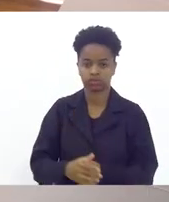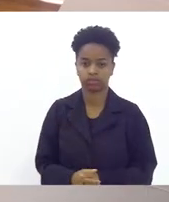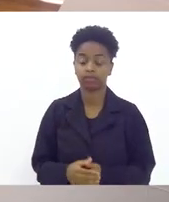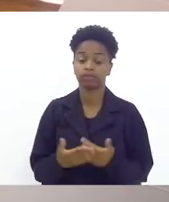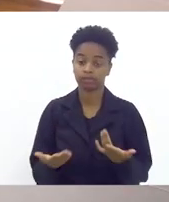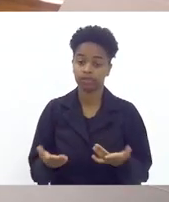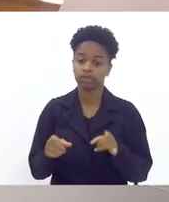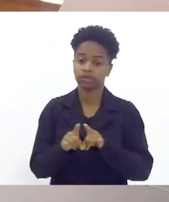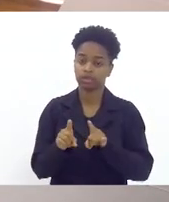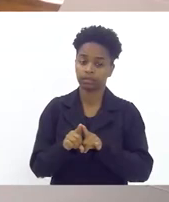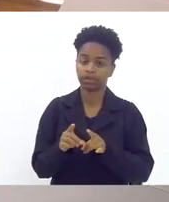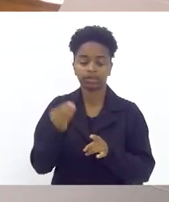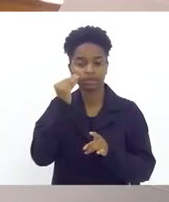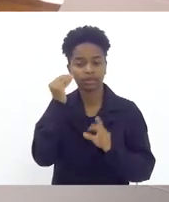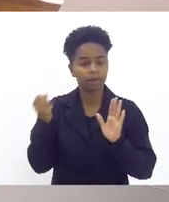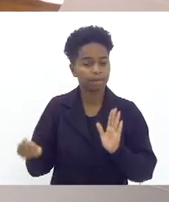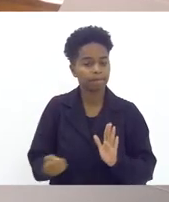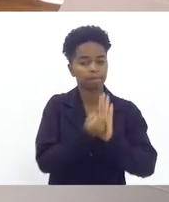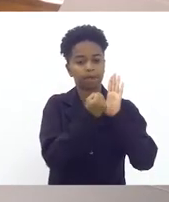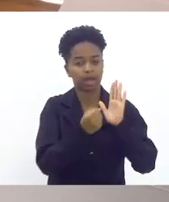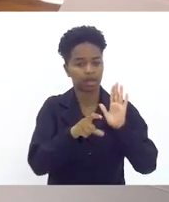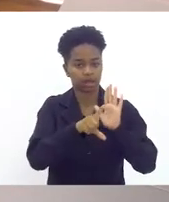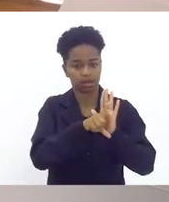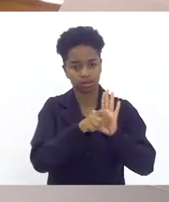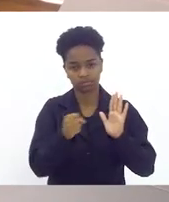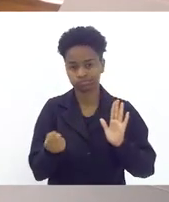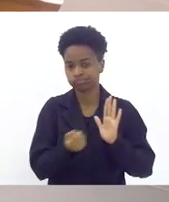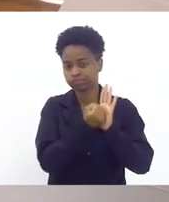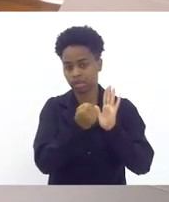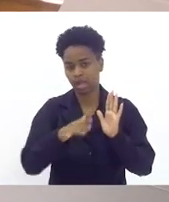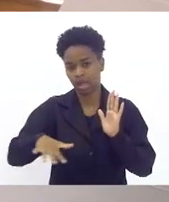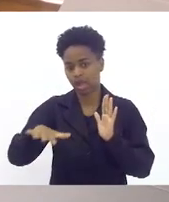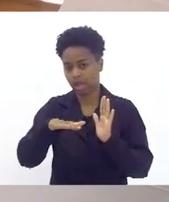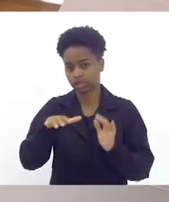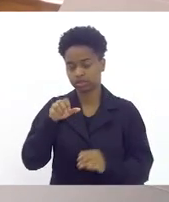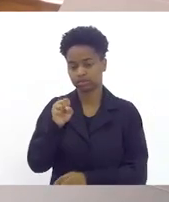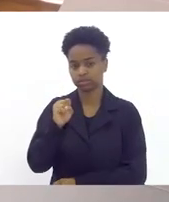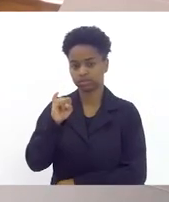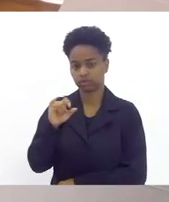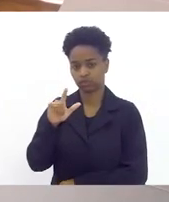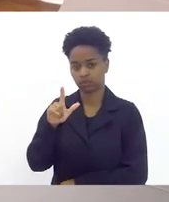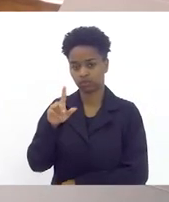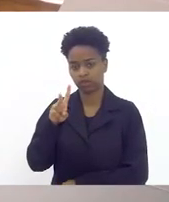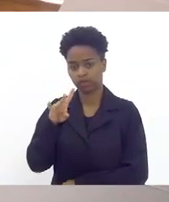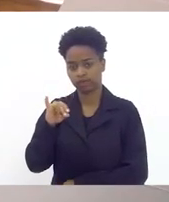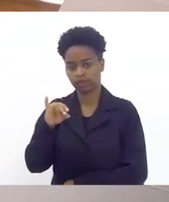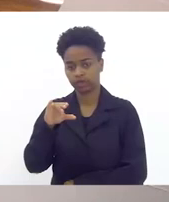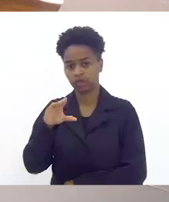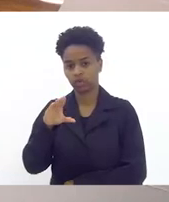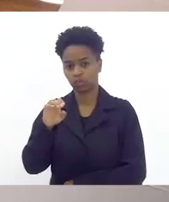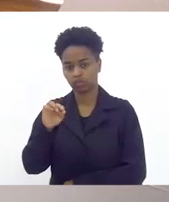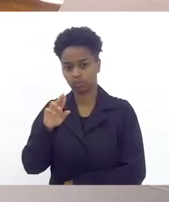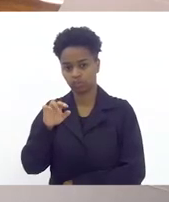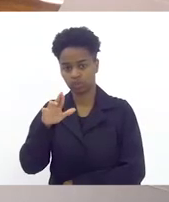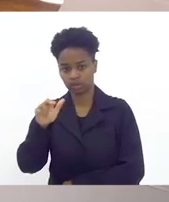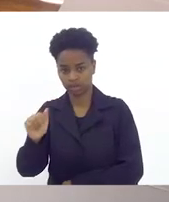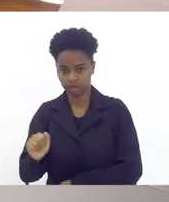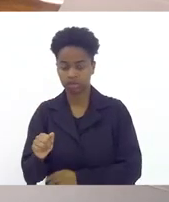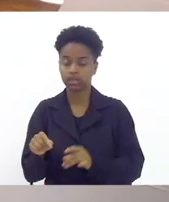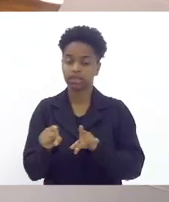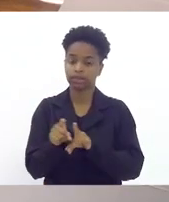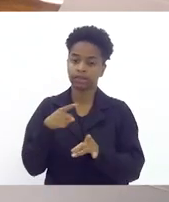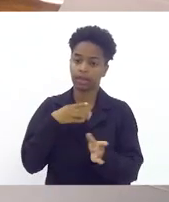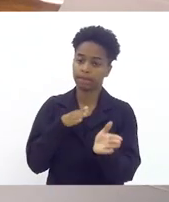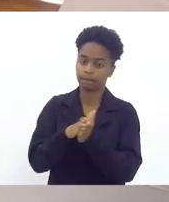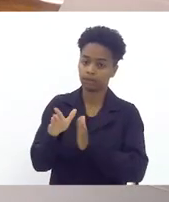servicultura eu acho que essa a principal questão relacionada a esse ponto veio com a publicação da